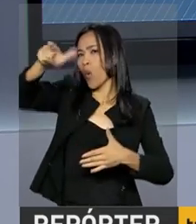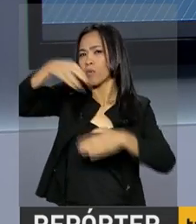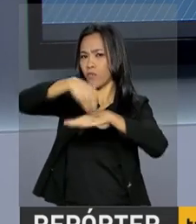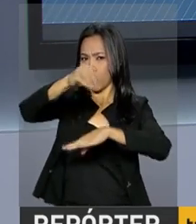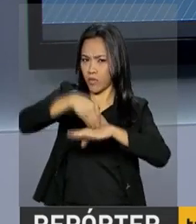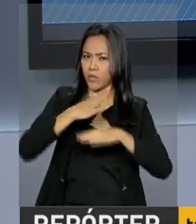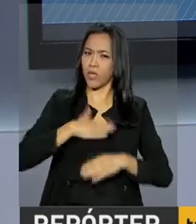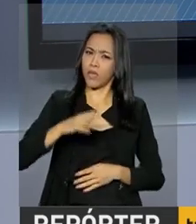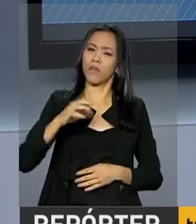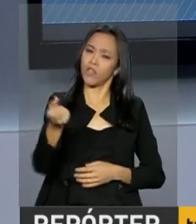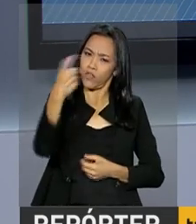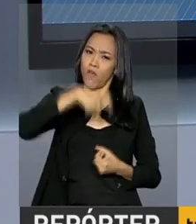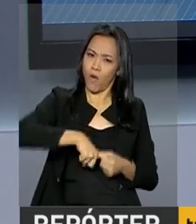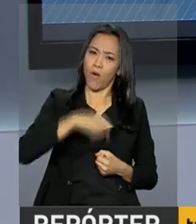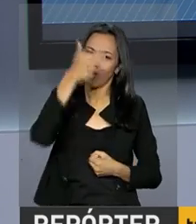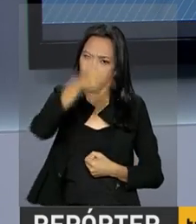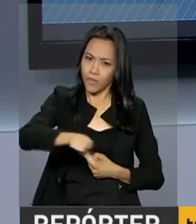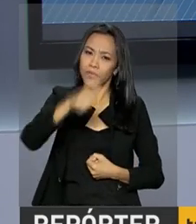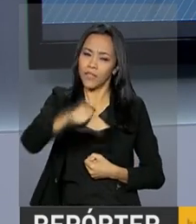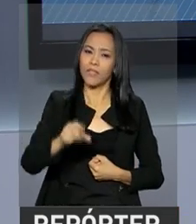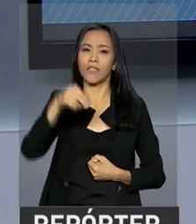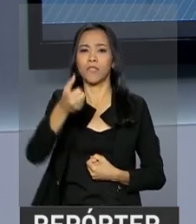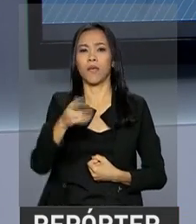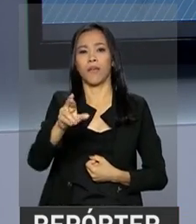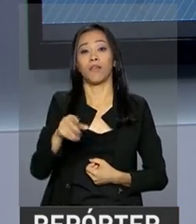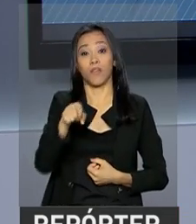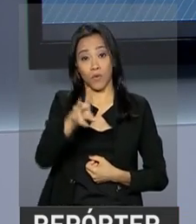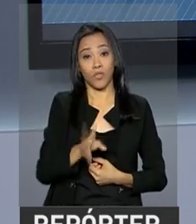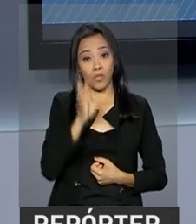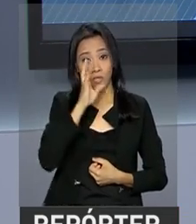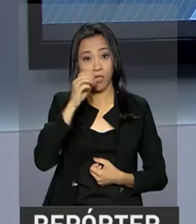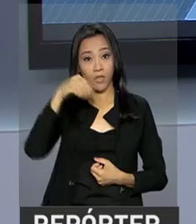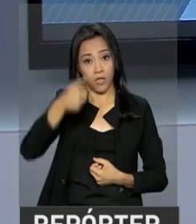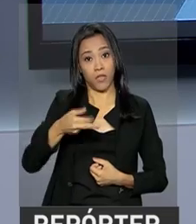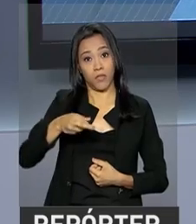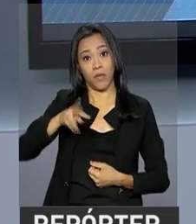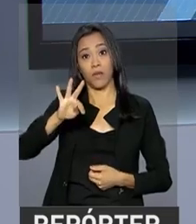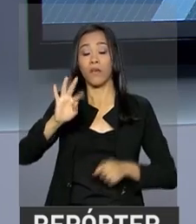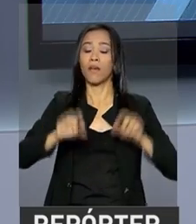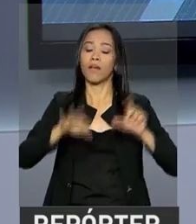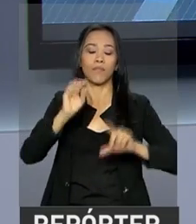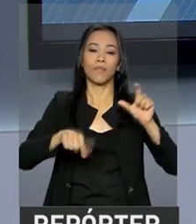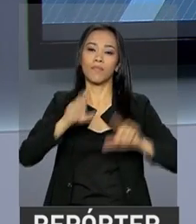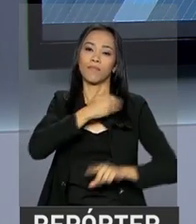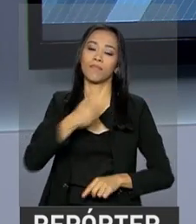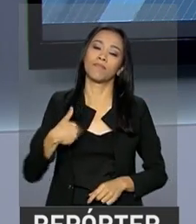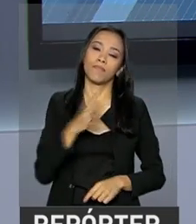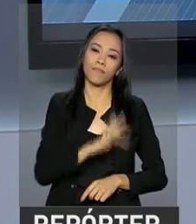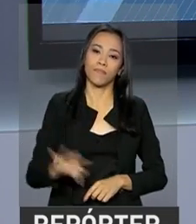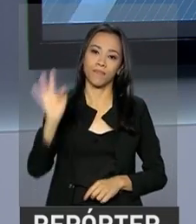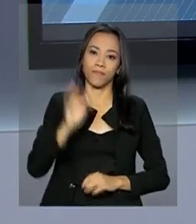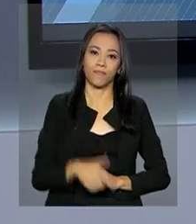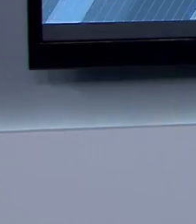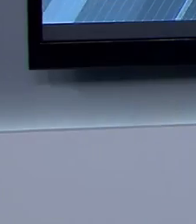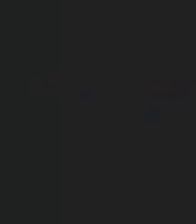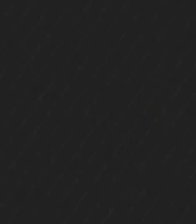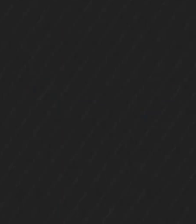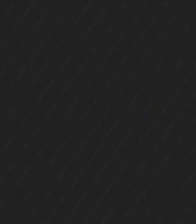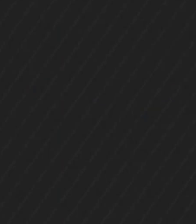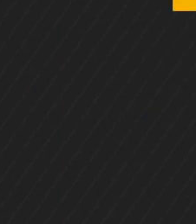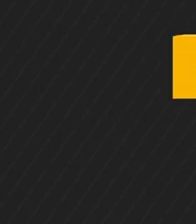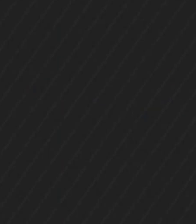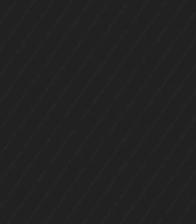a gente volta daqui a uma hora na próxima edição do repórter NBR Continue com a gente aqui na NBR a TV do Governo Federal